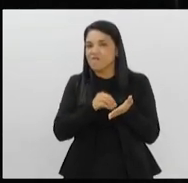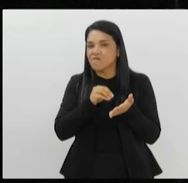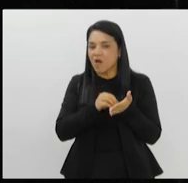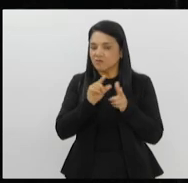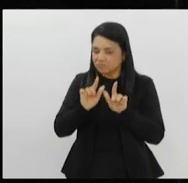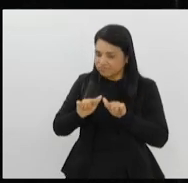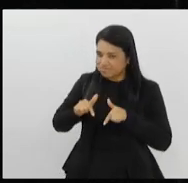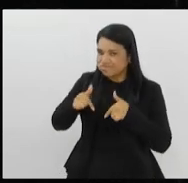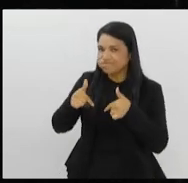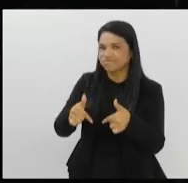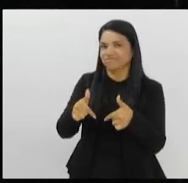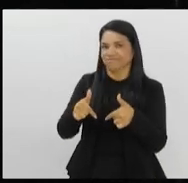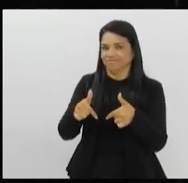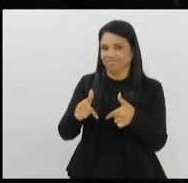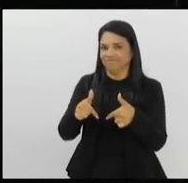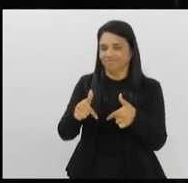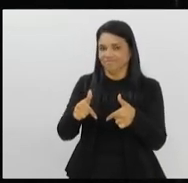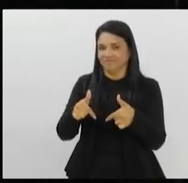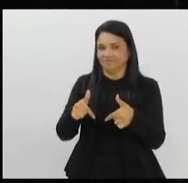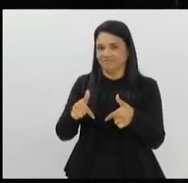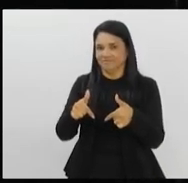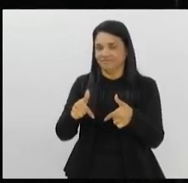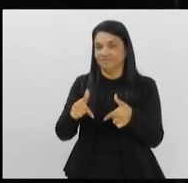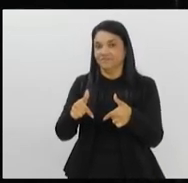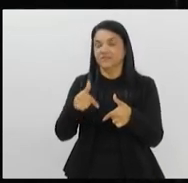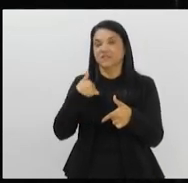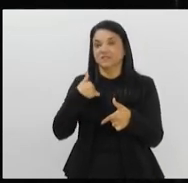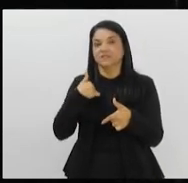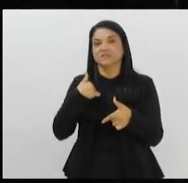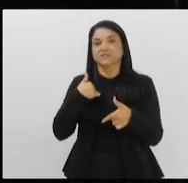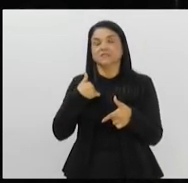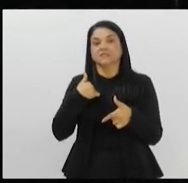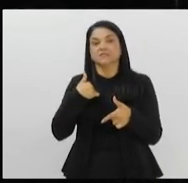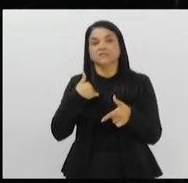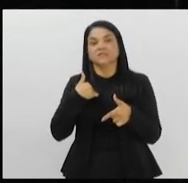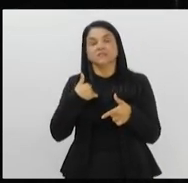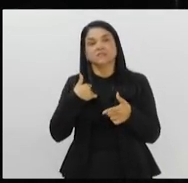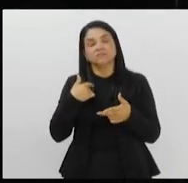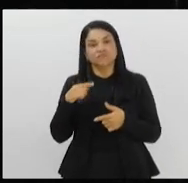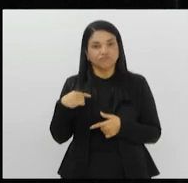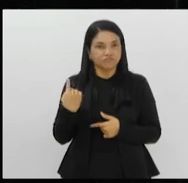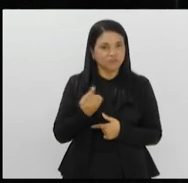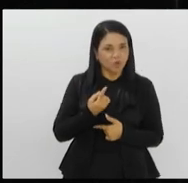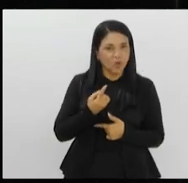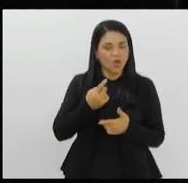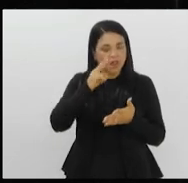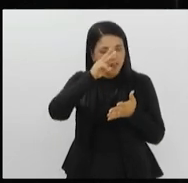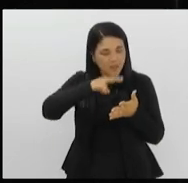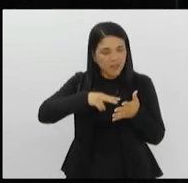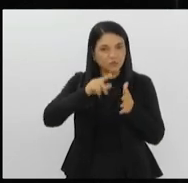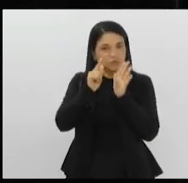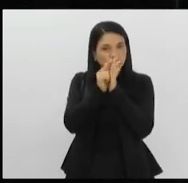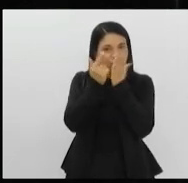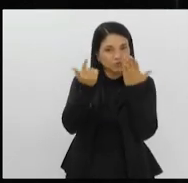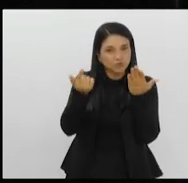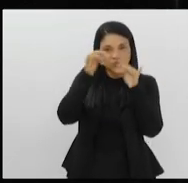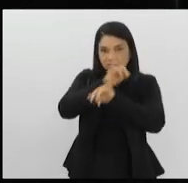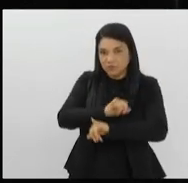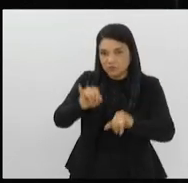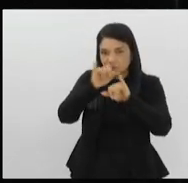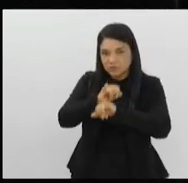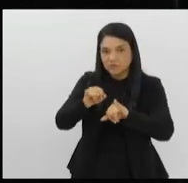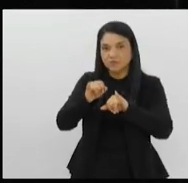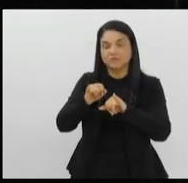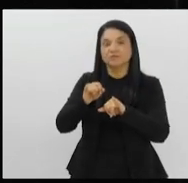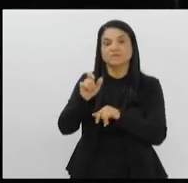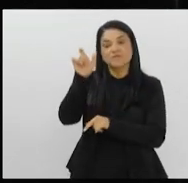empenho. E assim a gente tem lido, inclusive, não é, nos jornais, como notícia, de que o